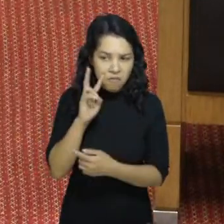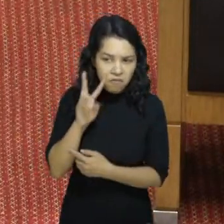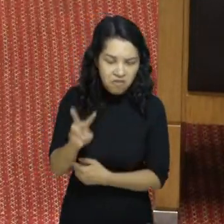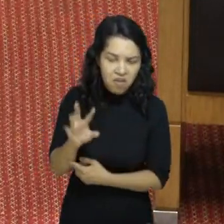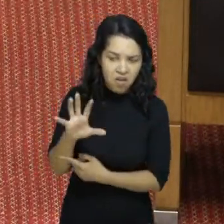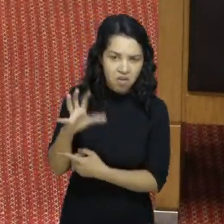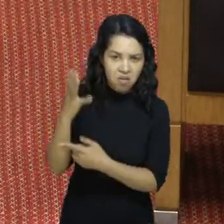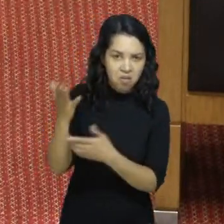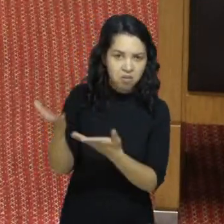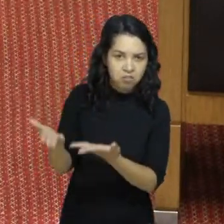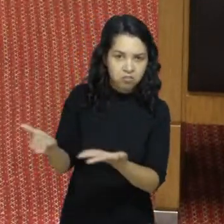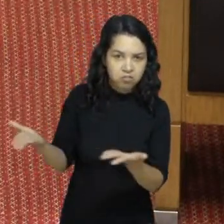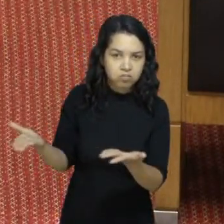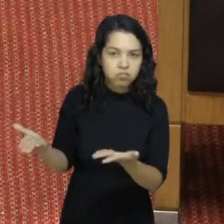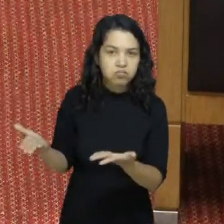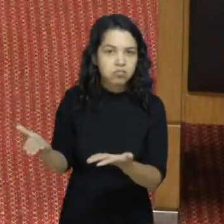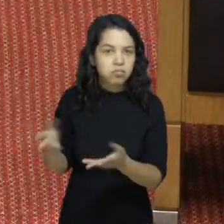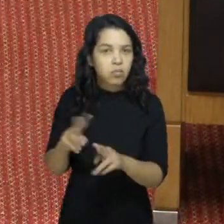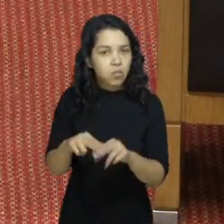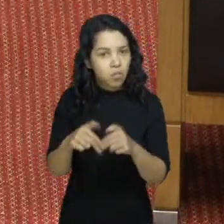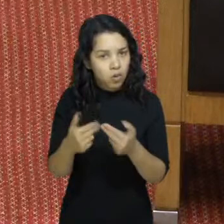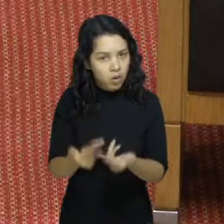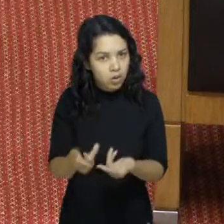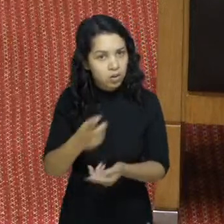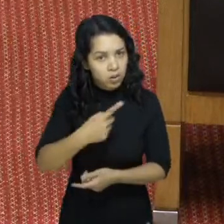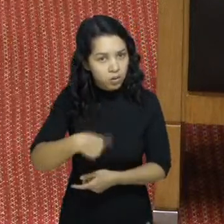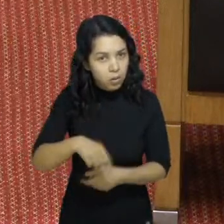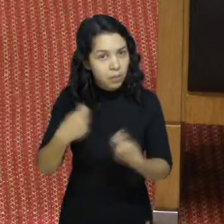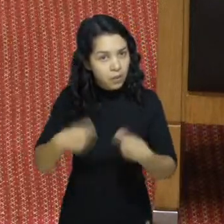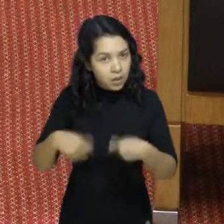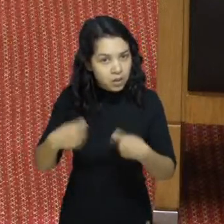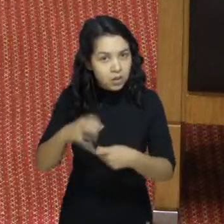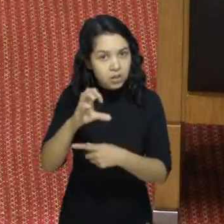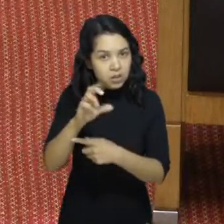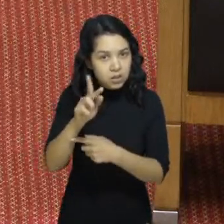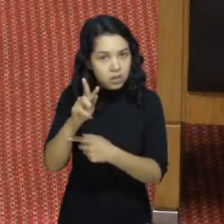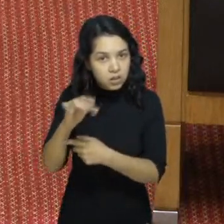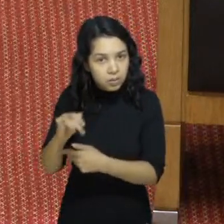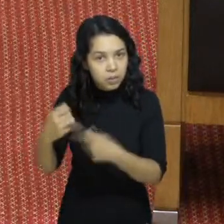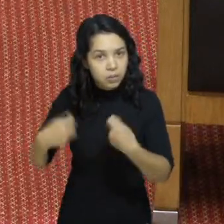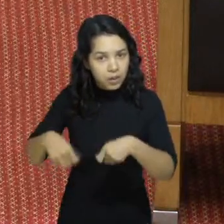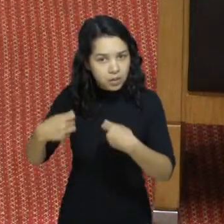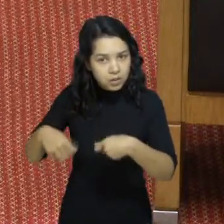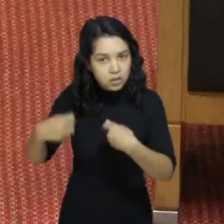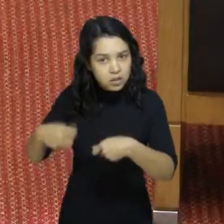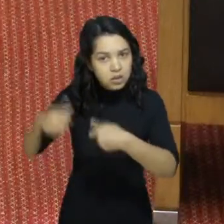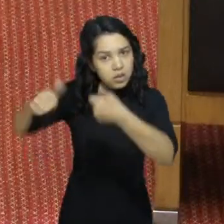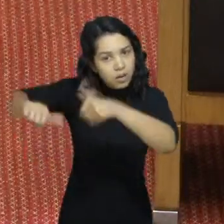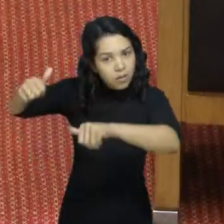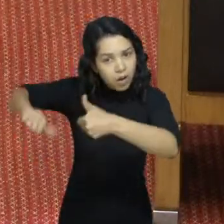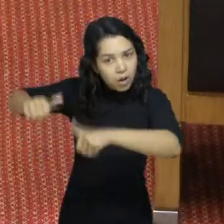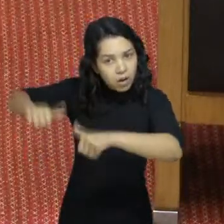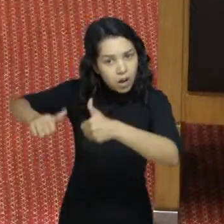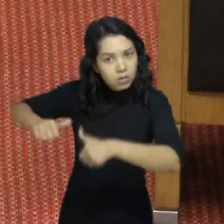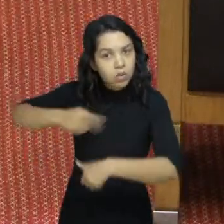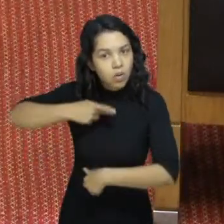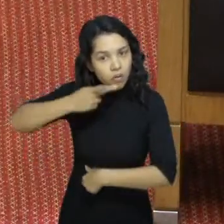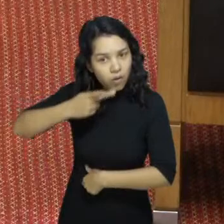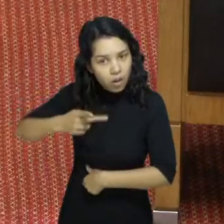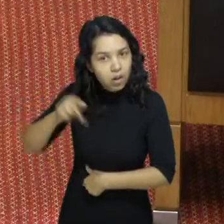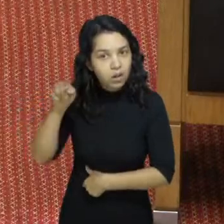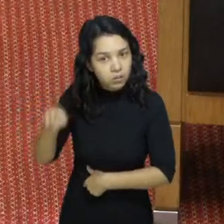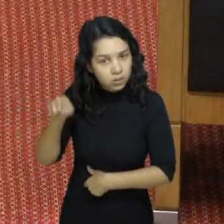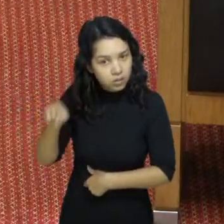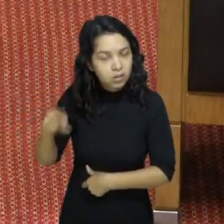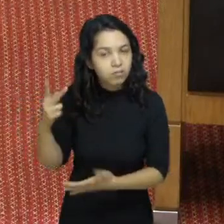nisso aí por isso para Deputado isso aí tem que ser feito uma CPI tem que ser apurado como eu falei neste mato